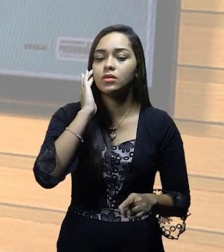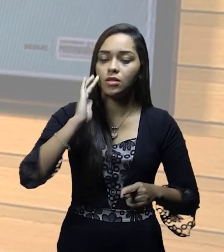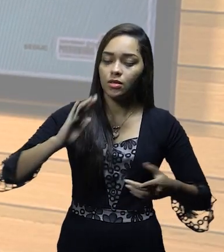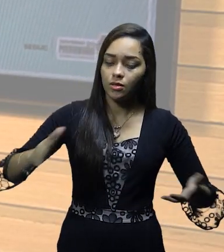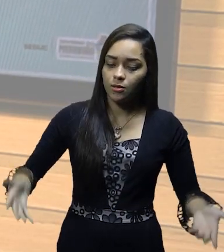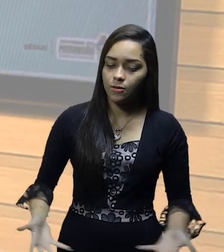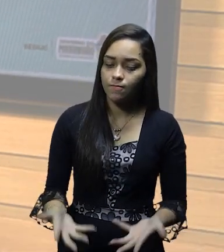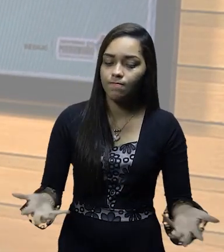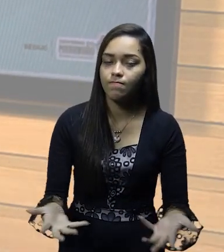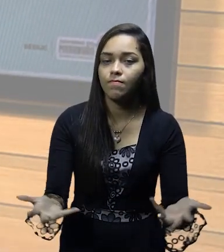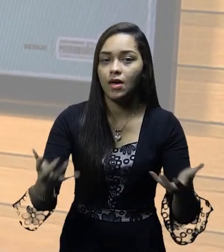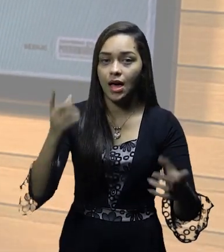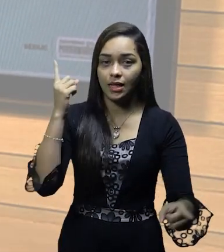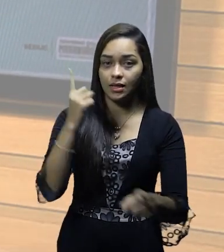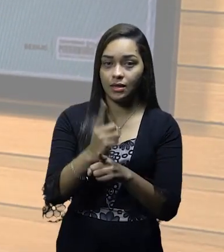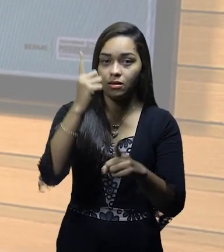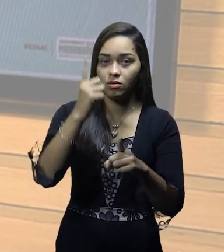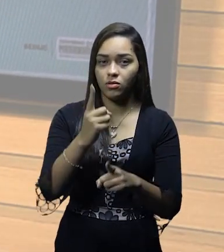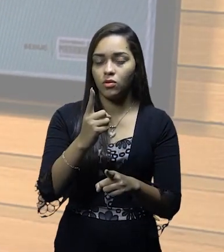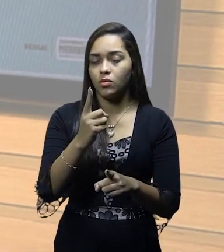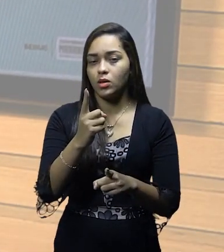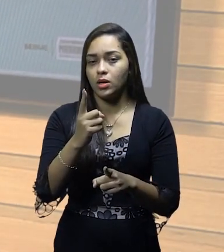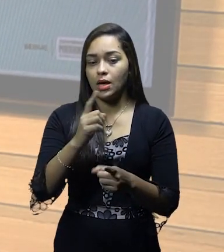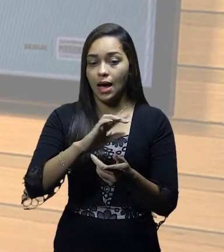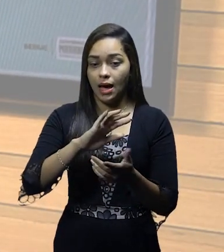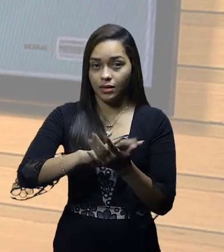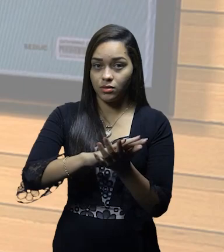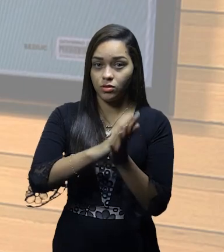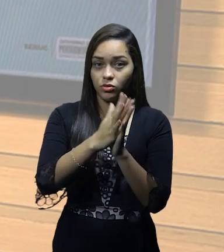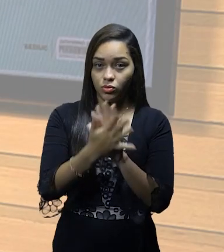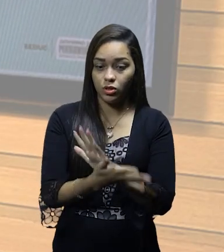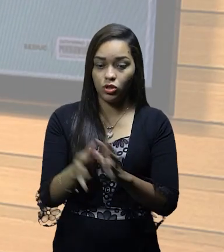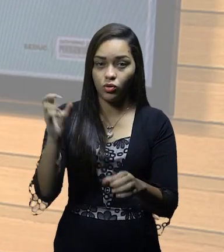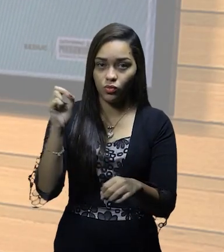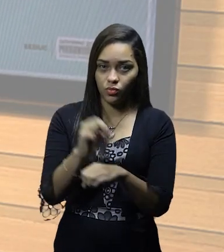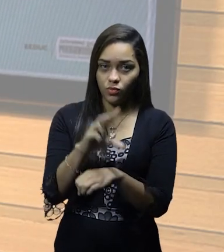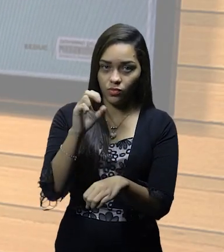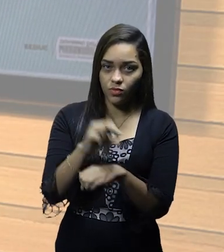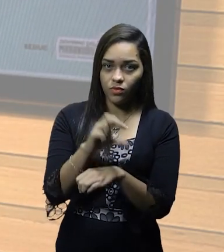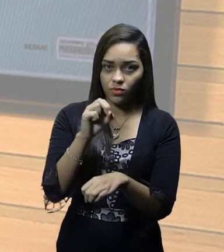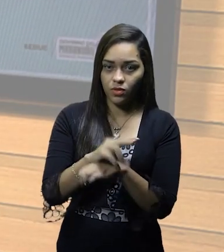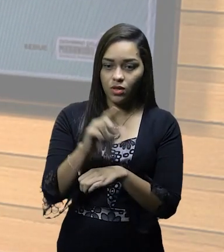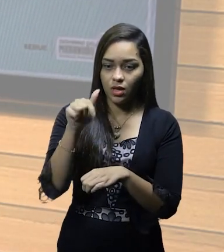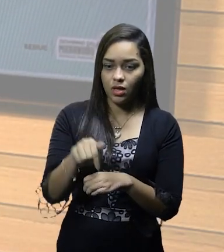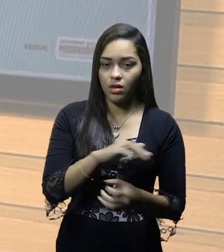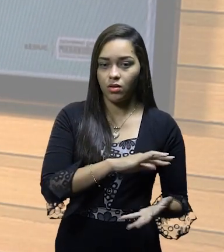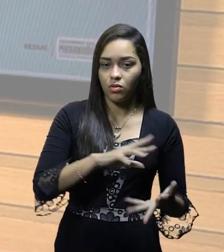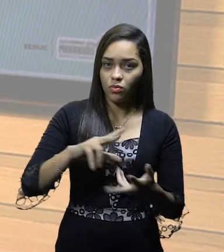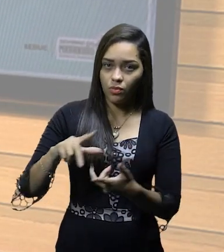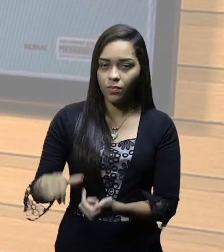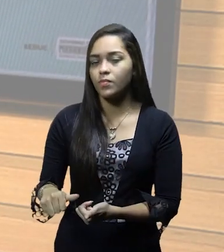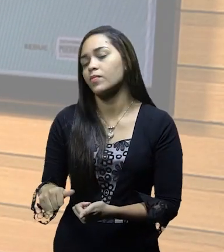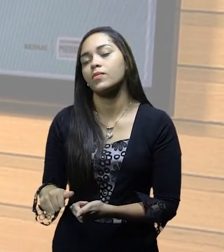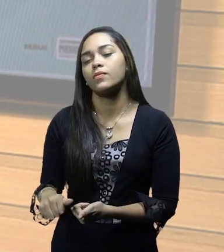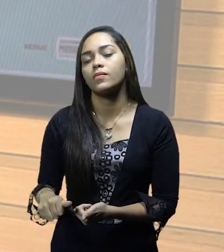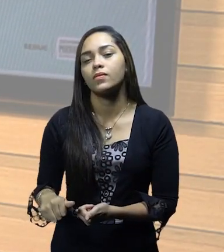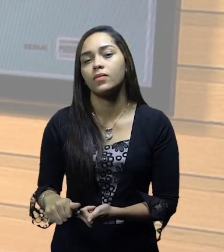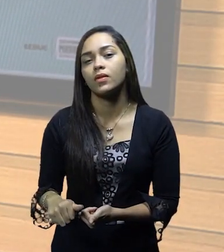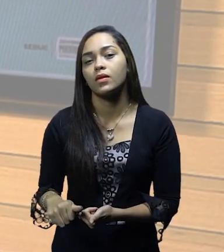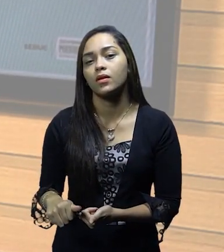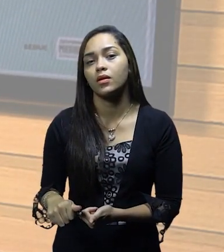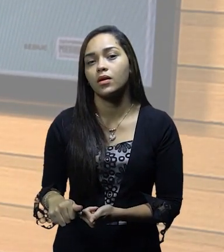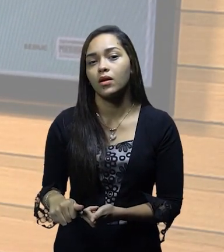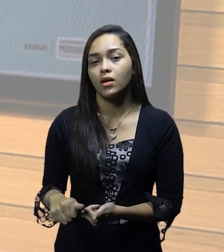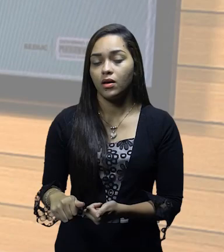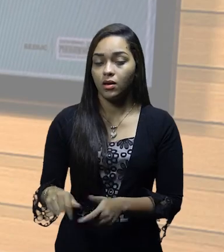história estará registrado nos livros e pessoas que se empenharam a descobrir um